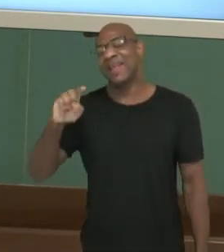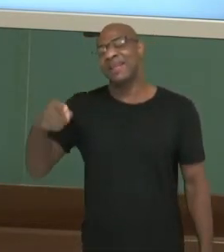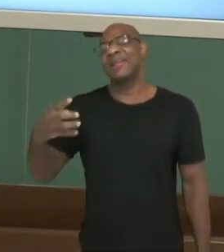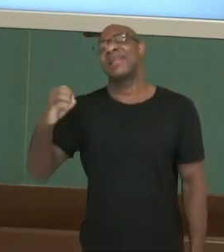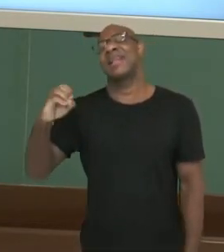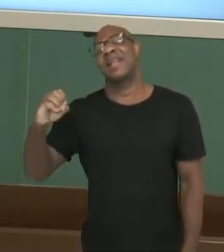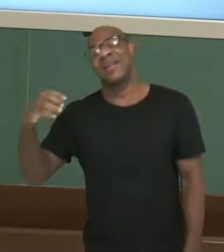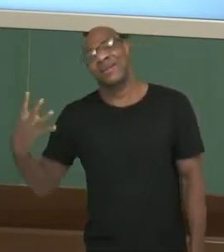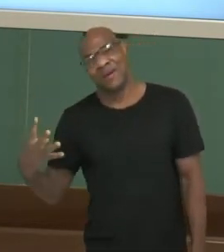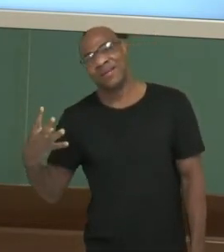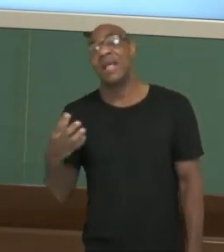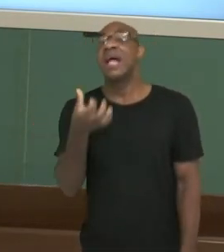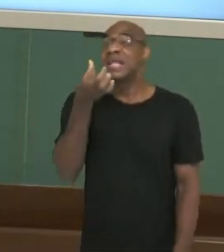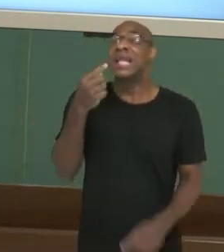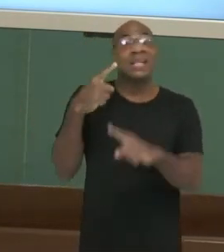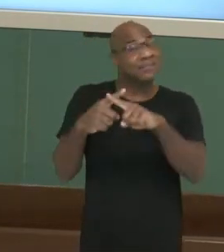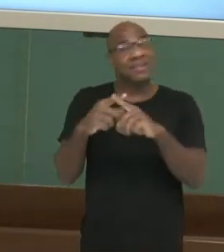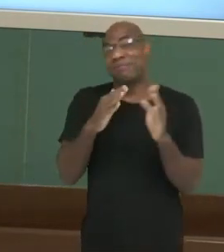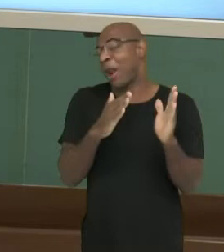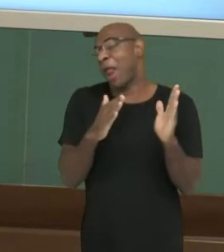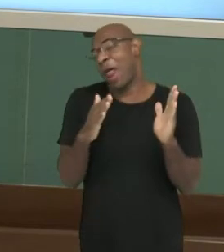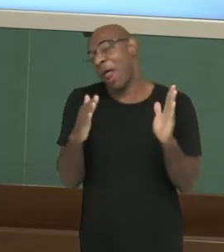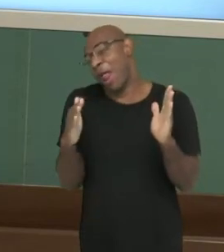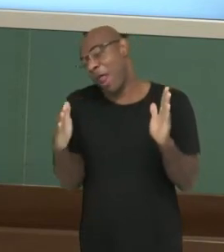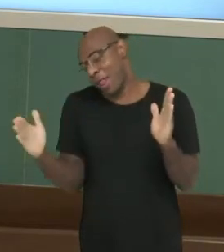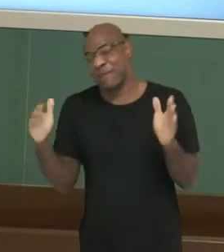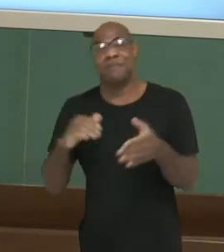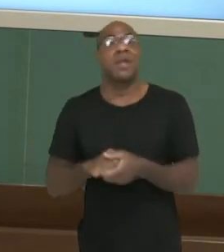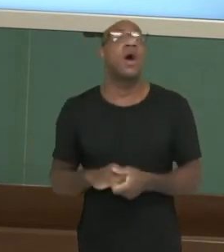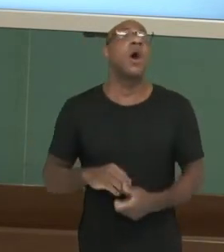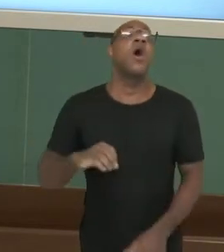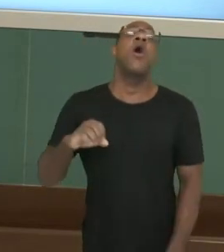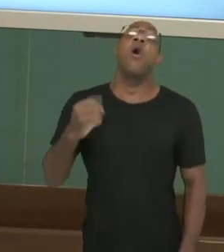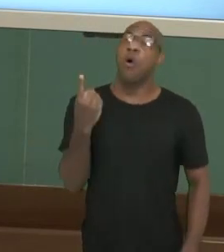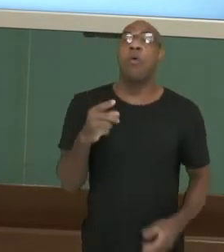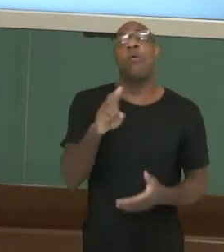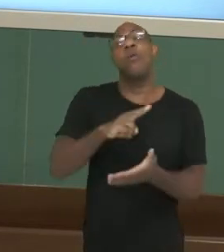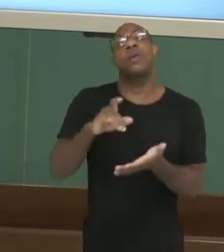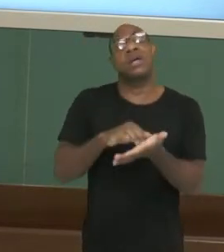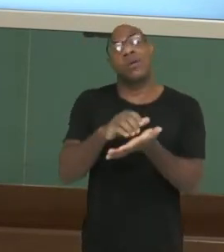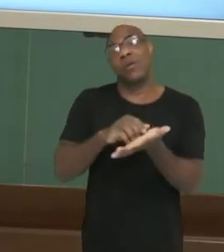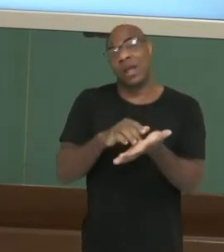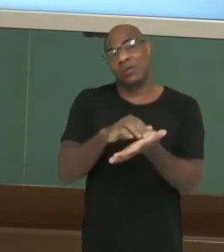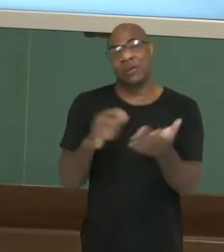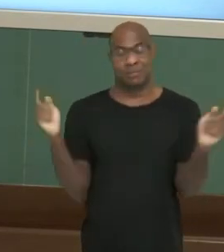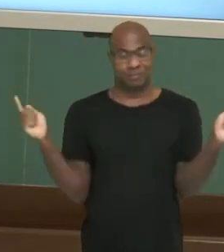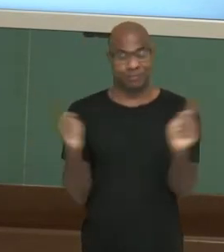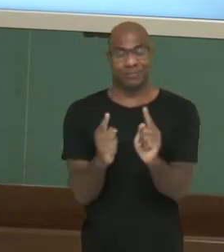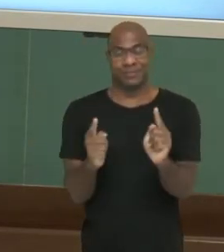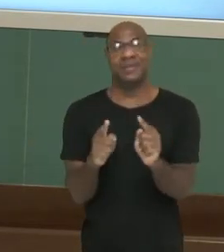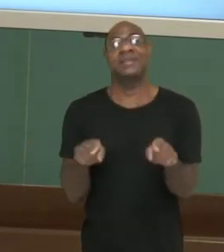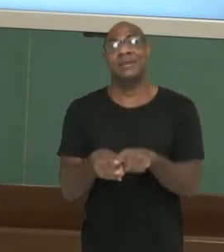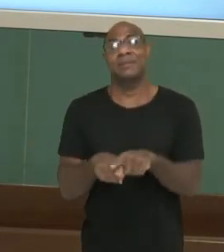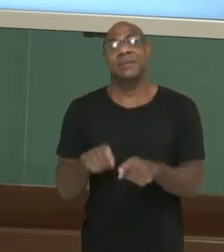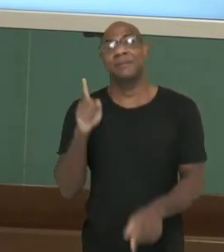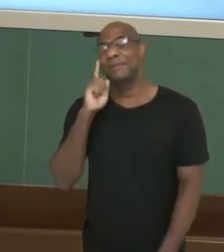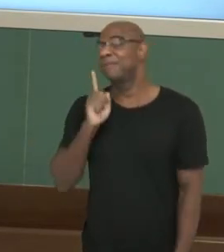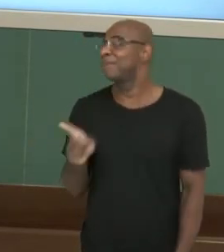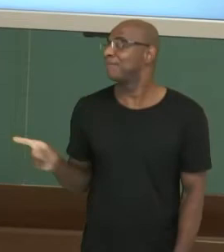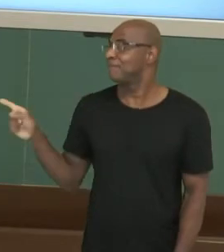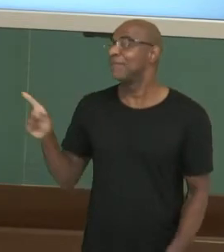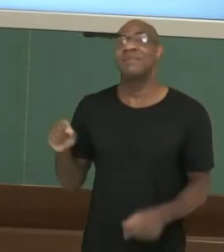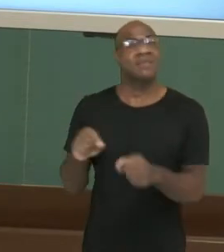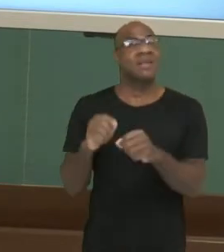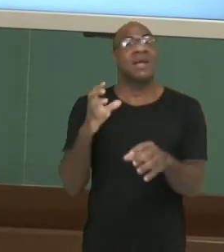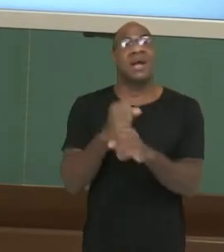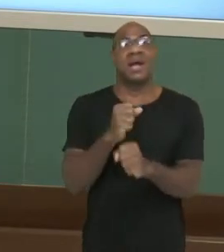que é 1,004, circunflexo, esse símbolo aqui, tá bom? Lá na calculadora. E daí digita o expoente. Ele já faz a conta